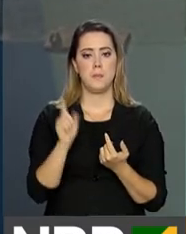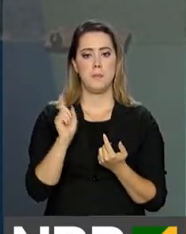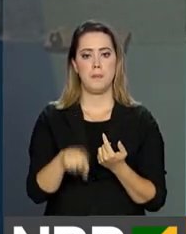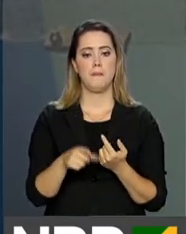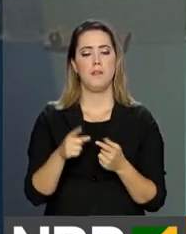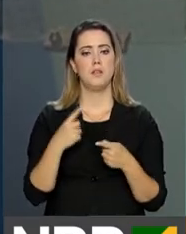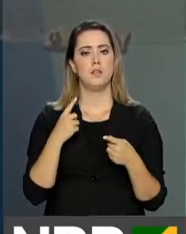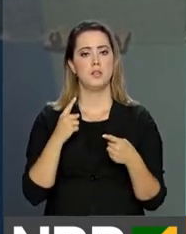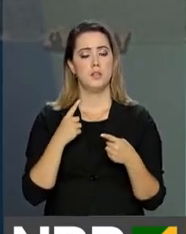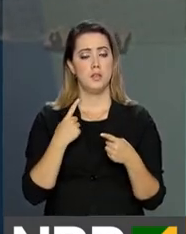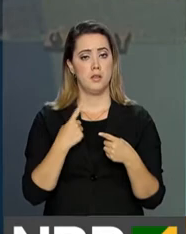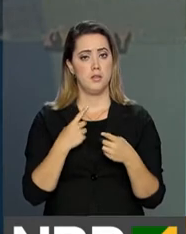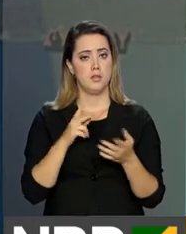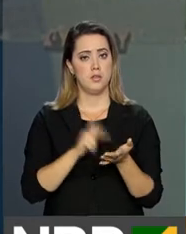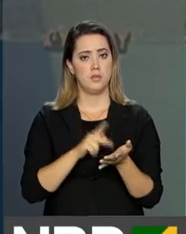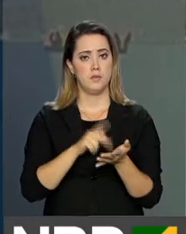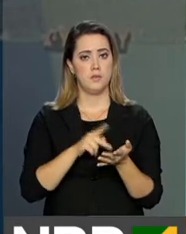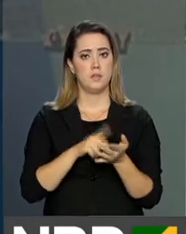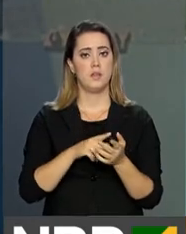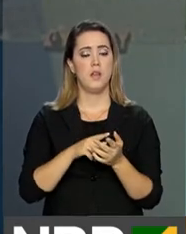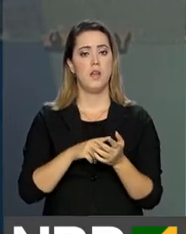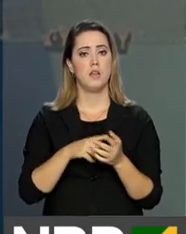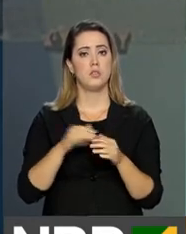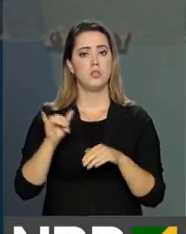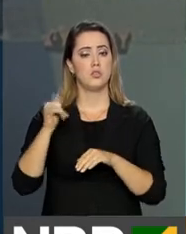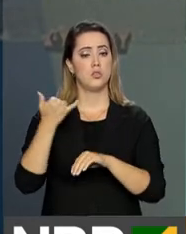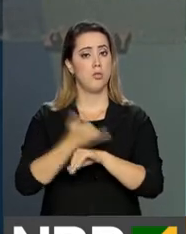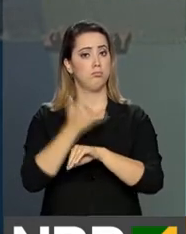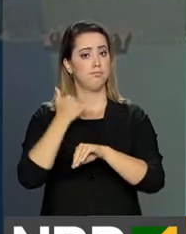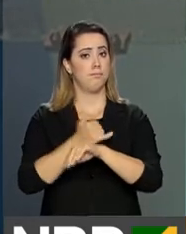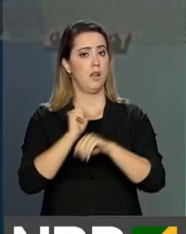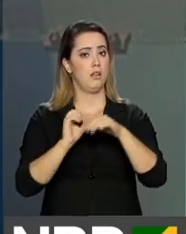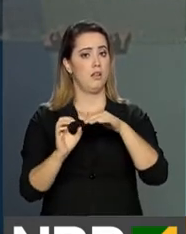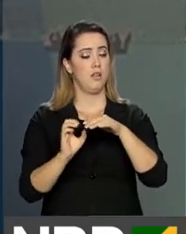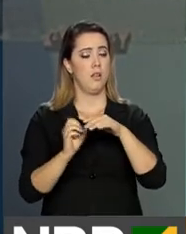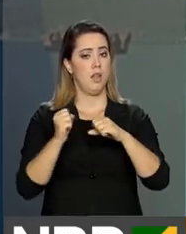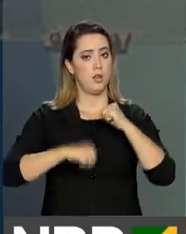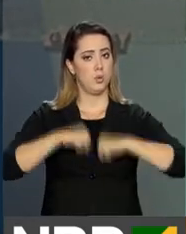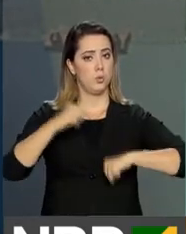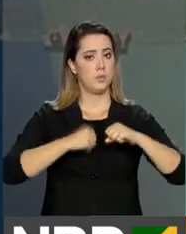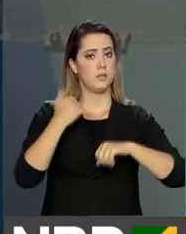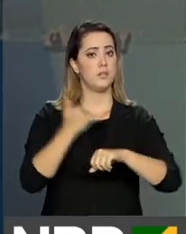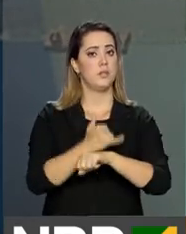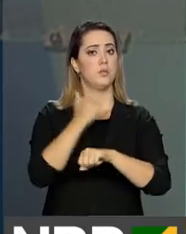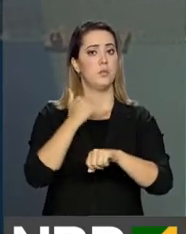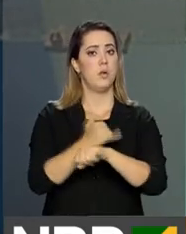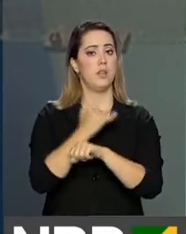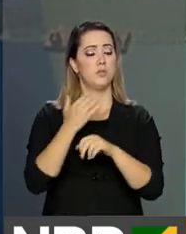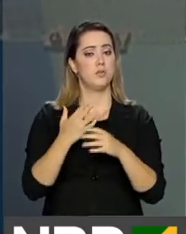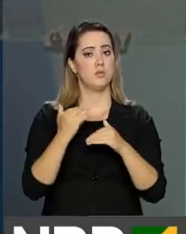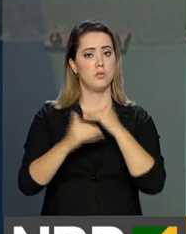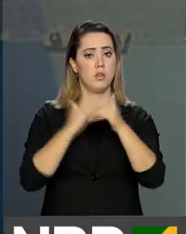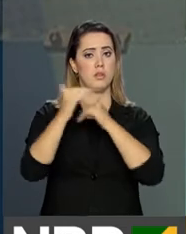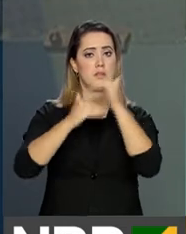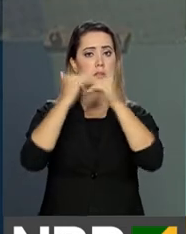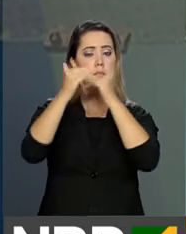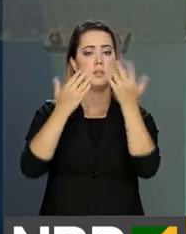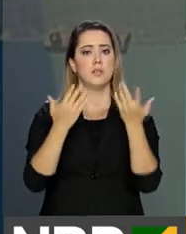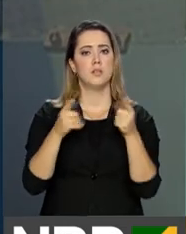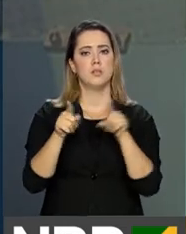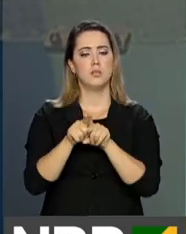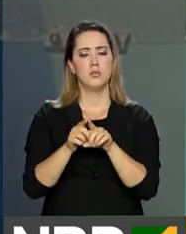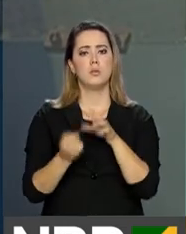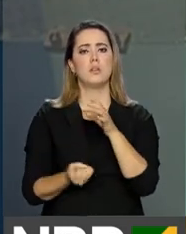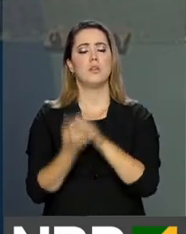Isto é, na verdade, a siderurgia brasileira. É uma potência que gera crescimento e que, se for apoiada, gera